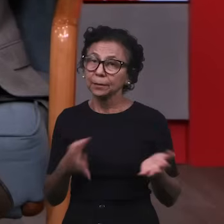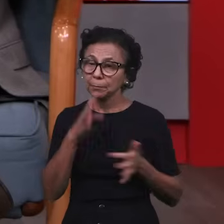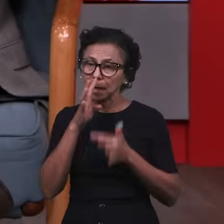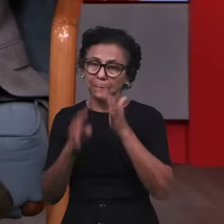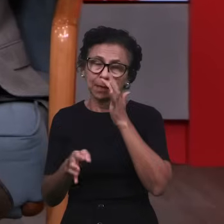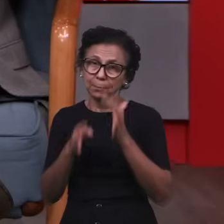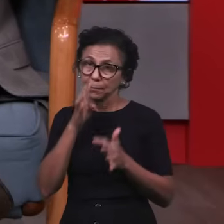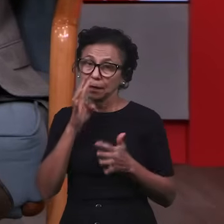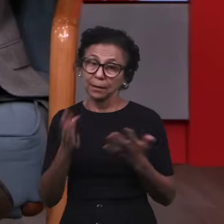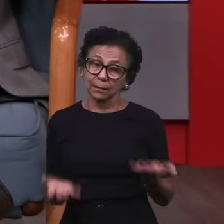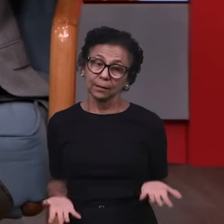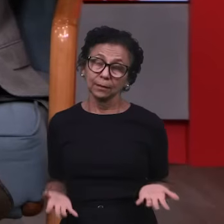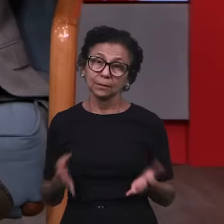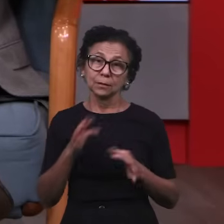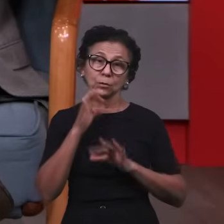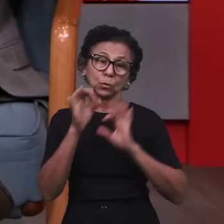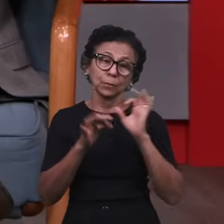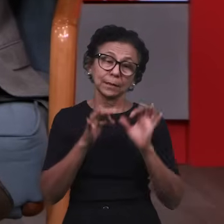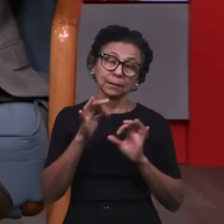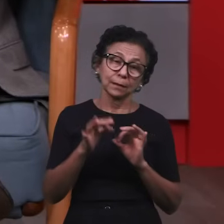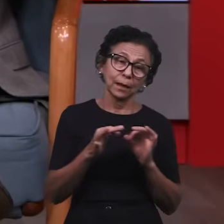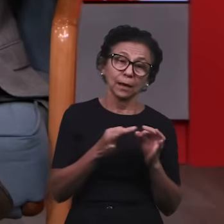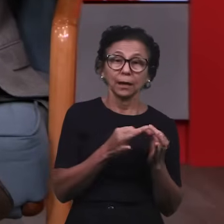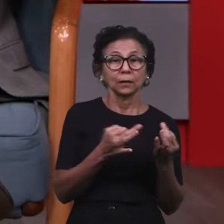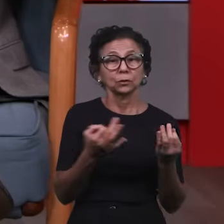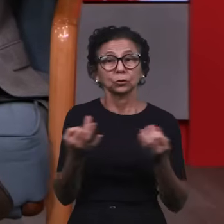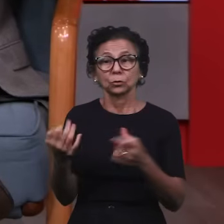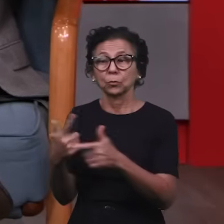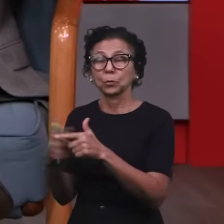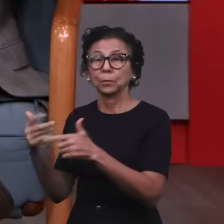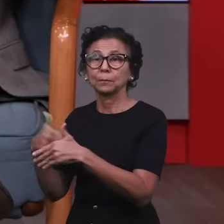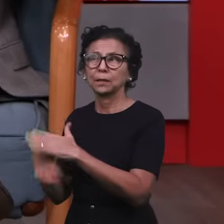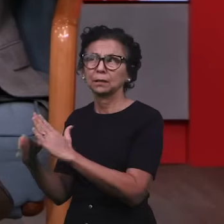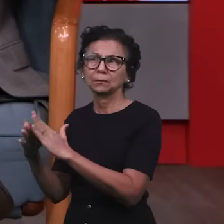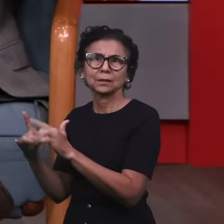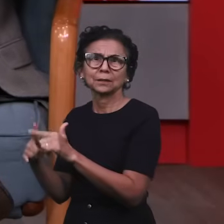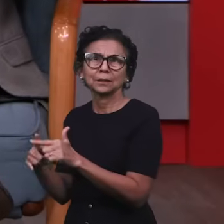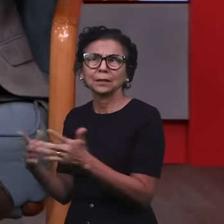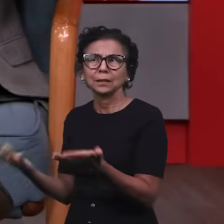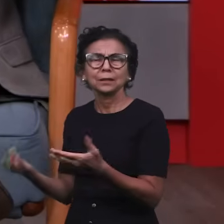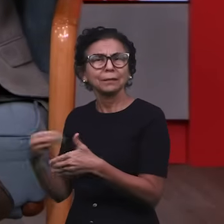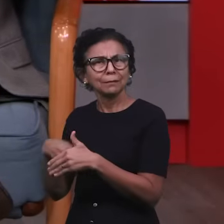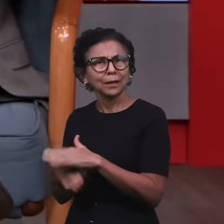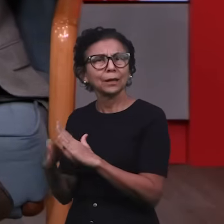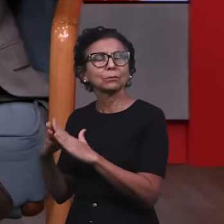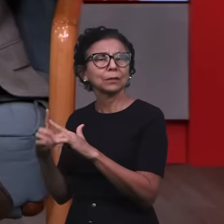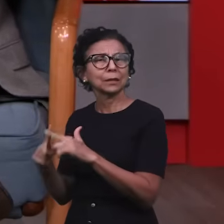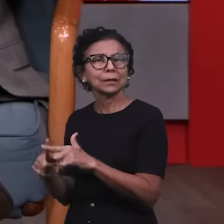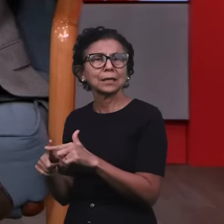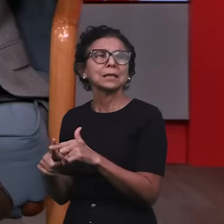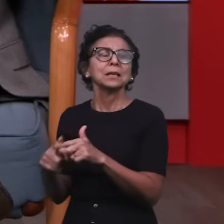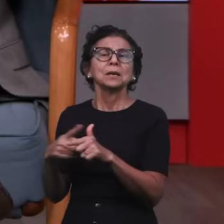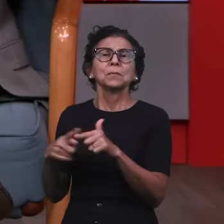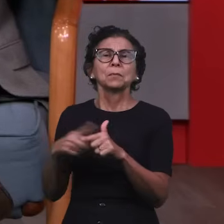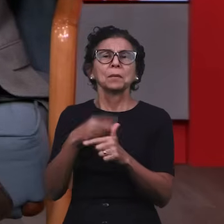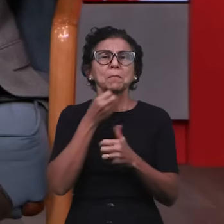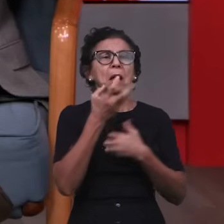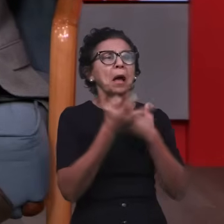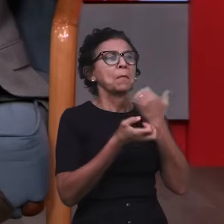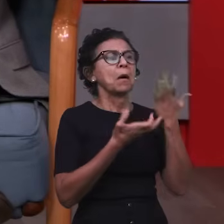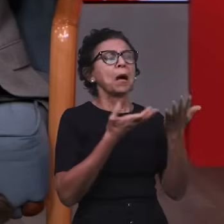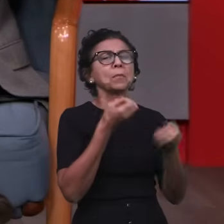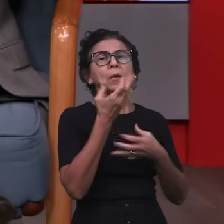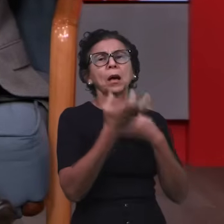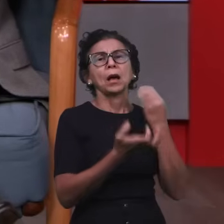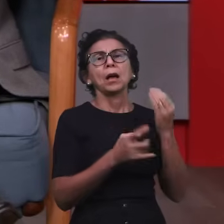inimigo, né? Às vezes faz um comentário sobre uma necessidade, um problema na igreja, alguma coisa interna da igreja, e às vezes alguma